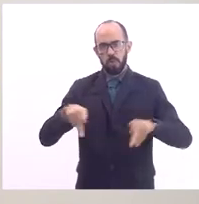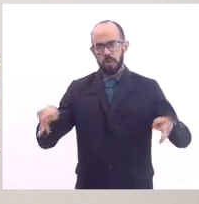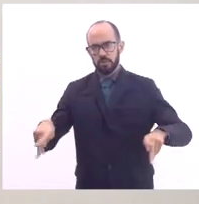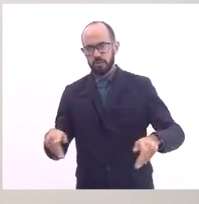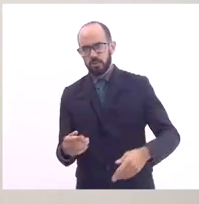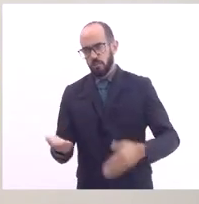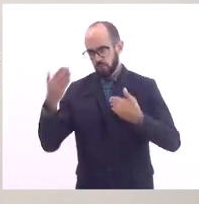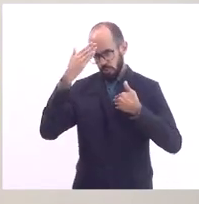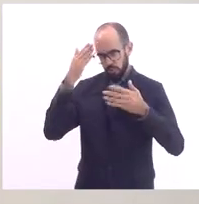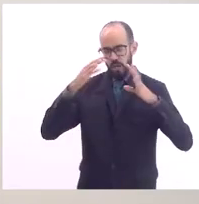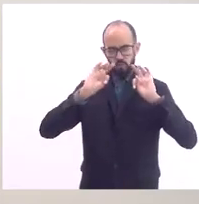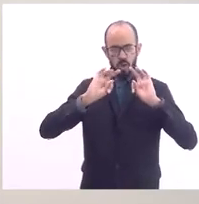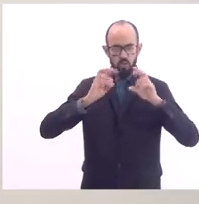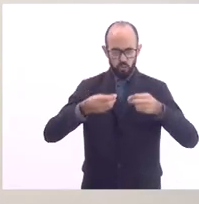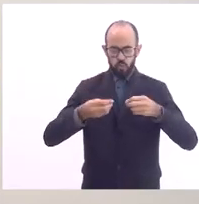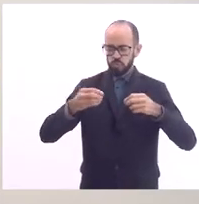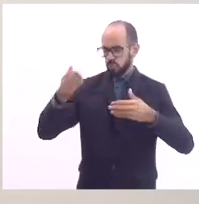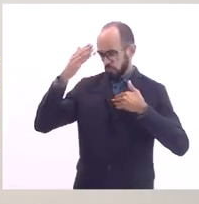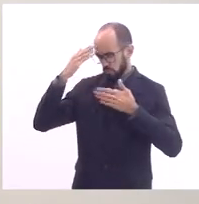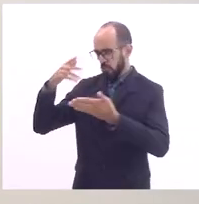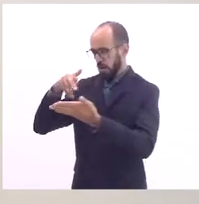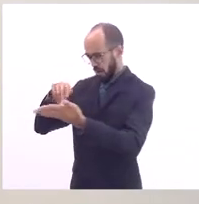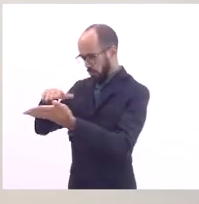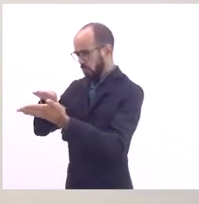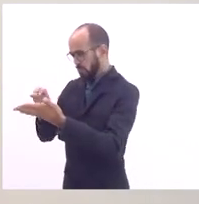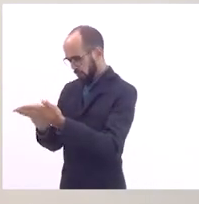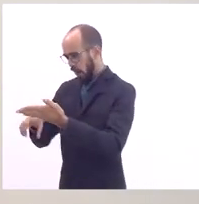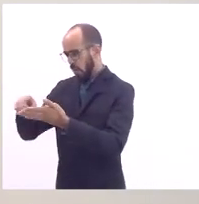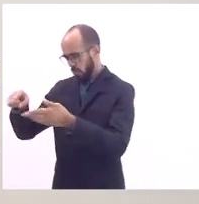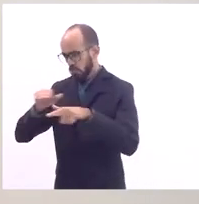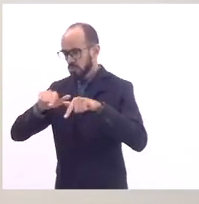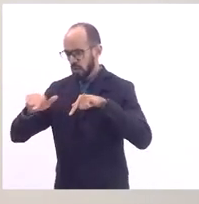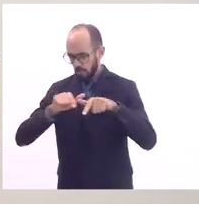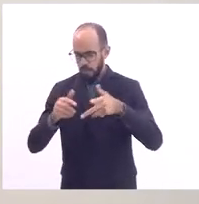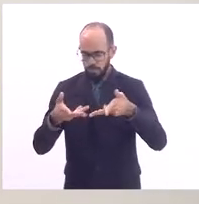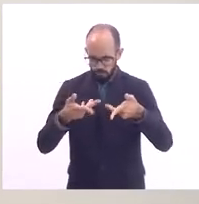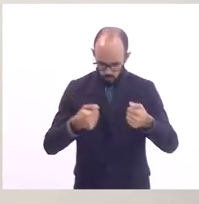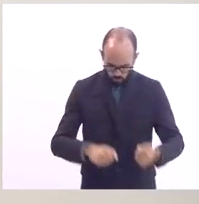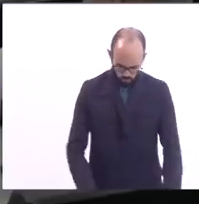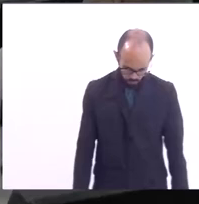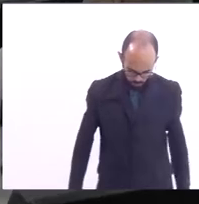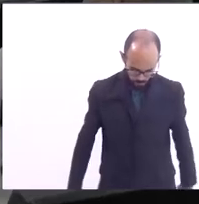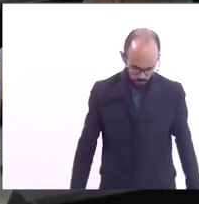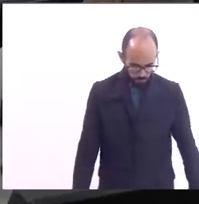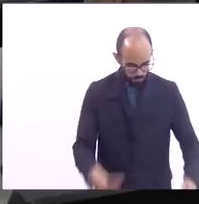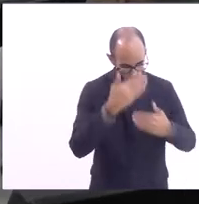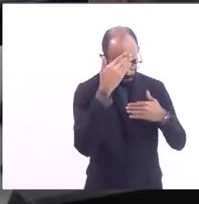muito obrigado, obrigado a todos, muito obrigado, deputado Paulo Ramos, pelo esse trabalho maravilhoso. Muito obrigado.